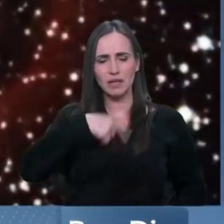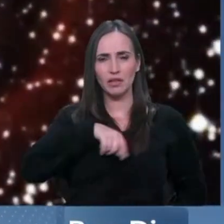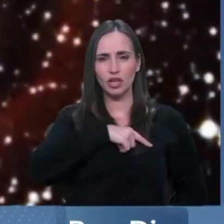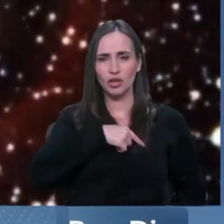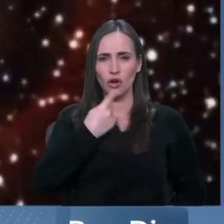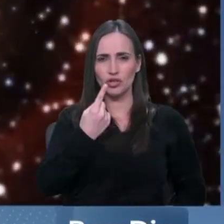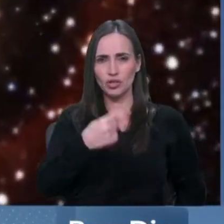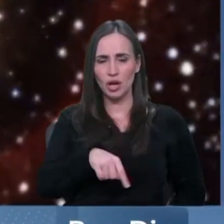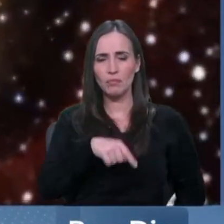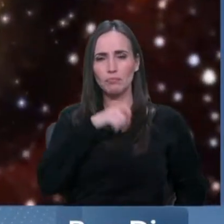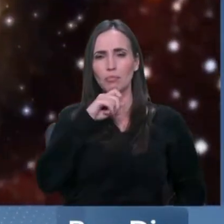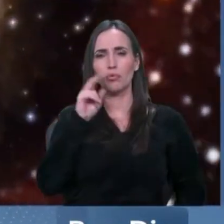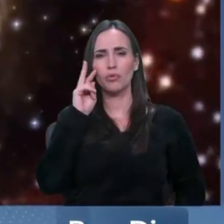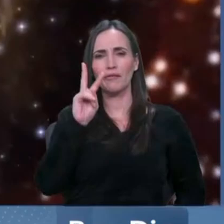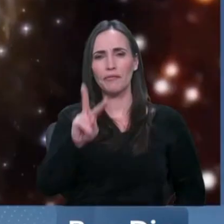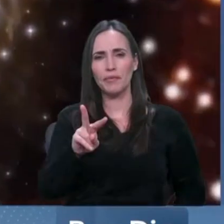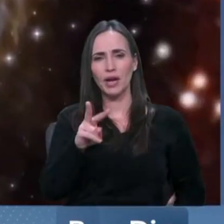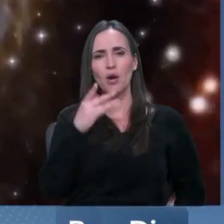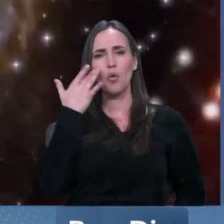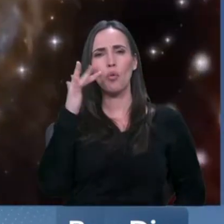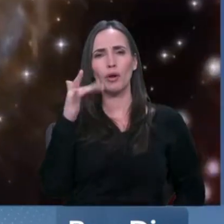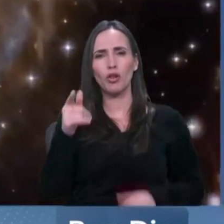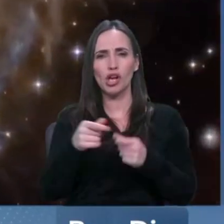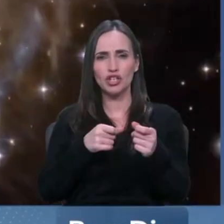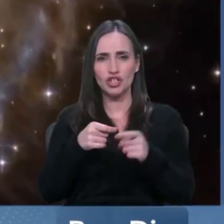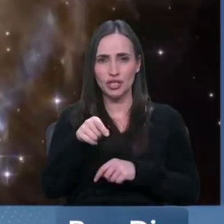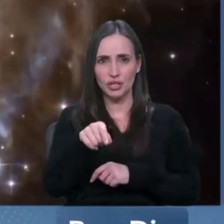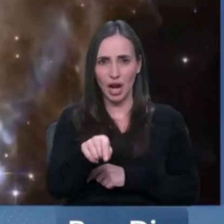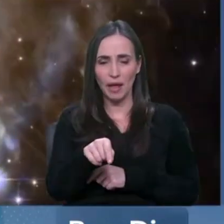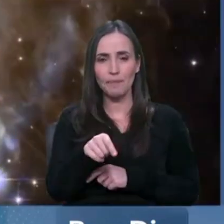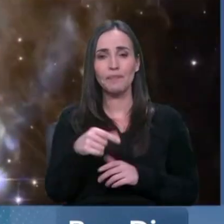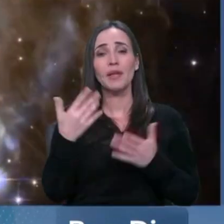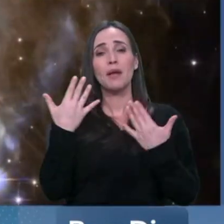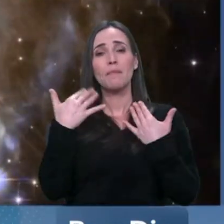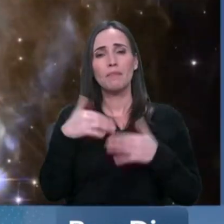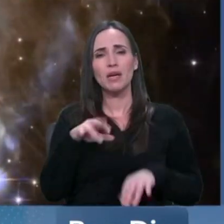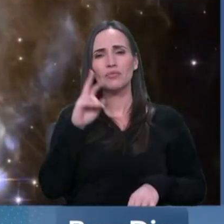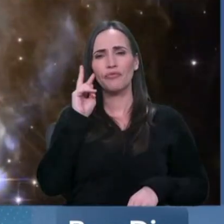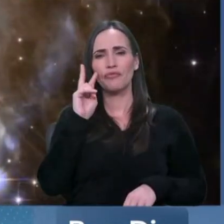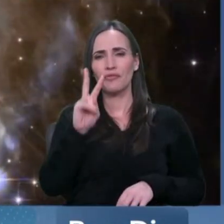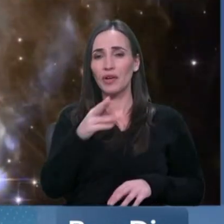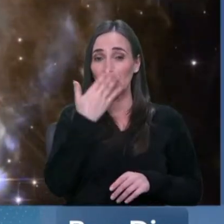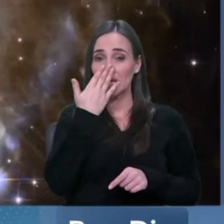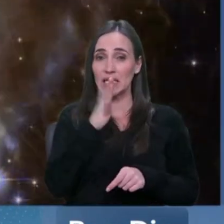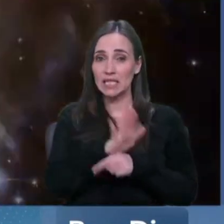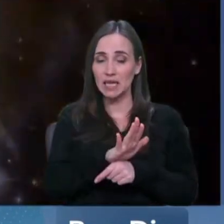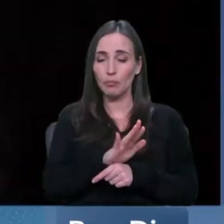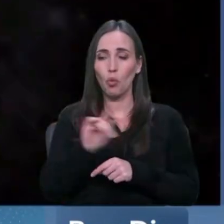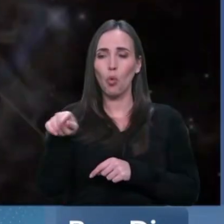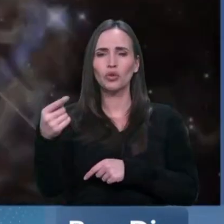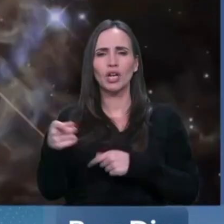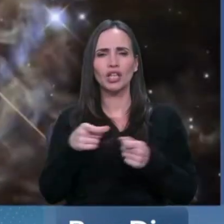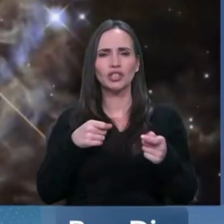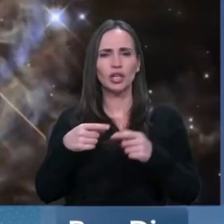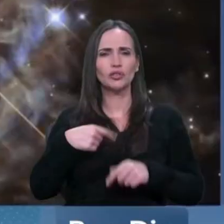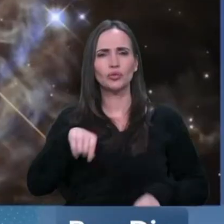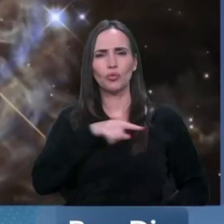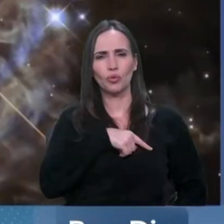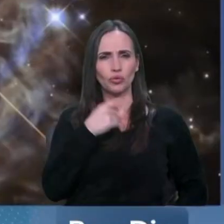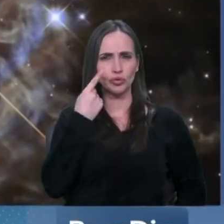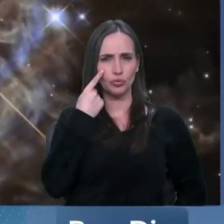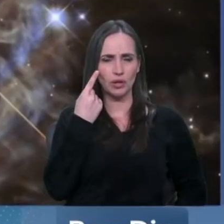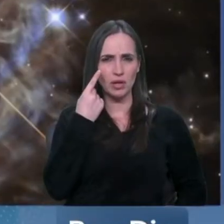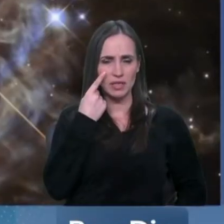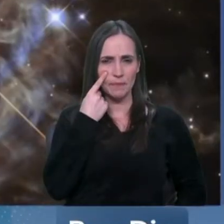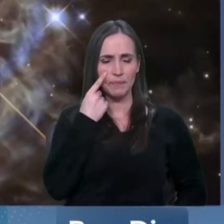verificar o brilho desta própria estrela. De qualquer forma, olha, isto são exemplos de outras estrelas variáveis que nós conhecemos no universo. De qualquer